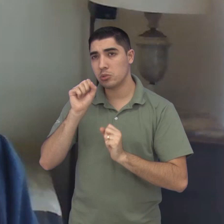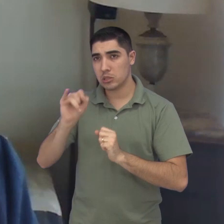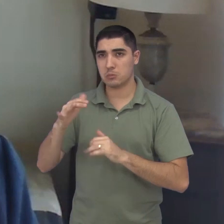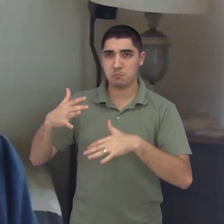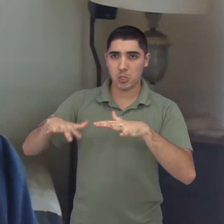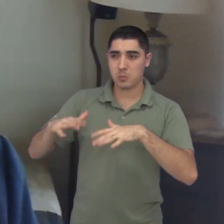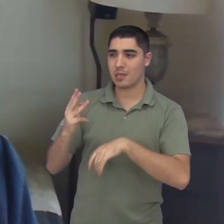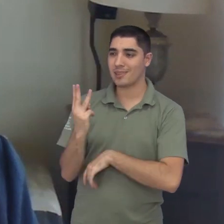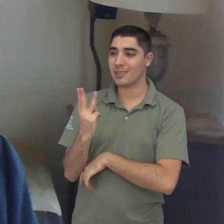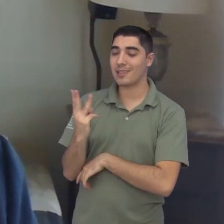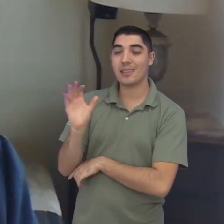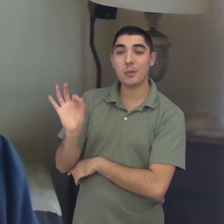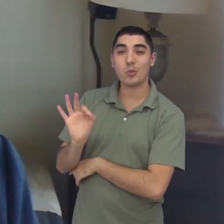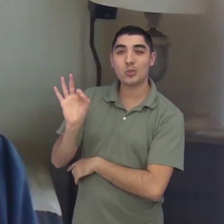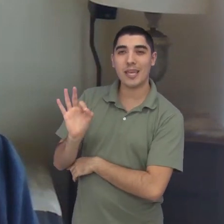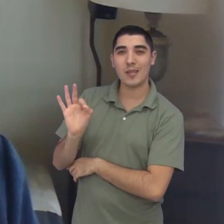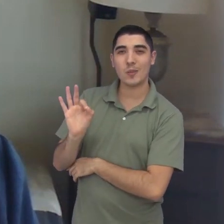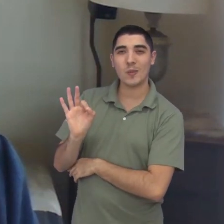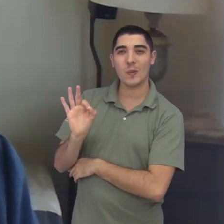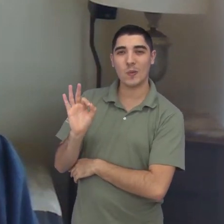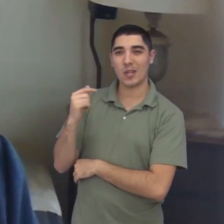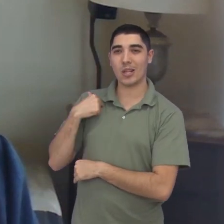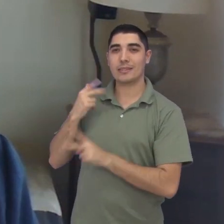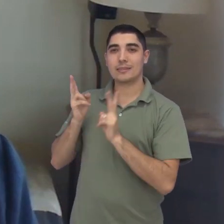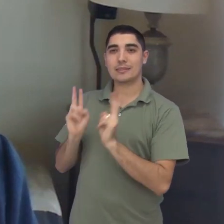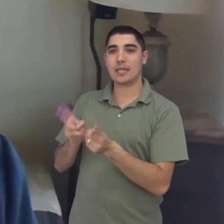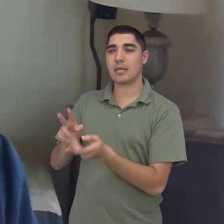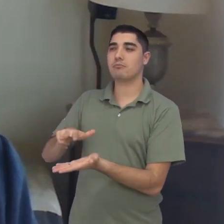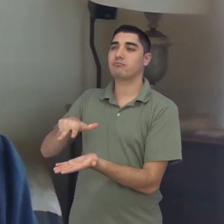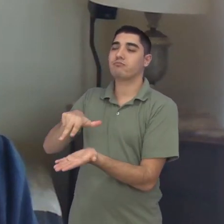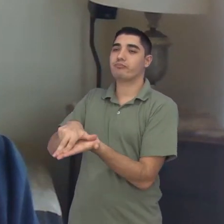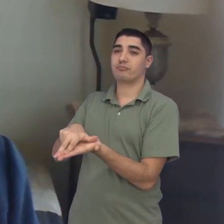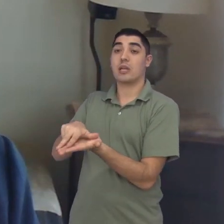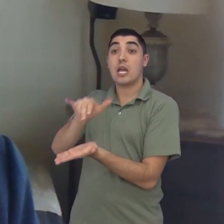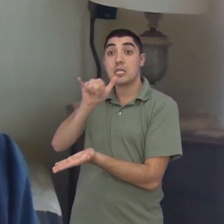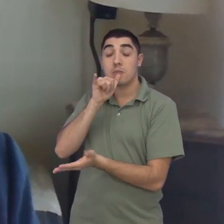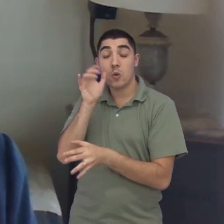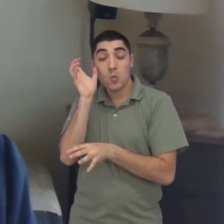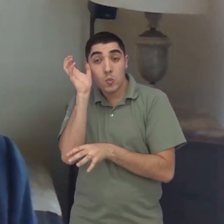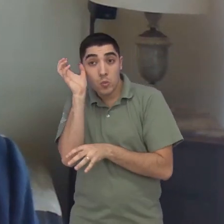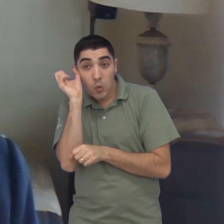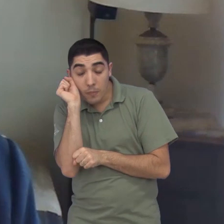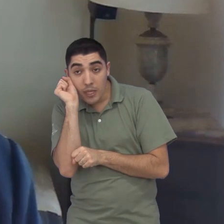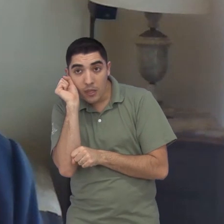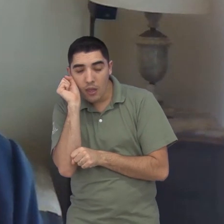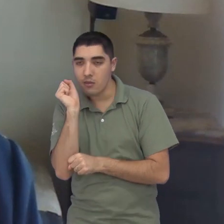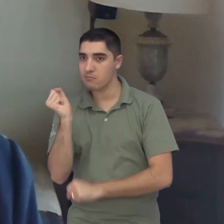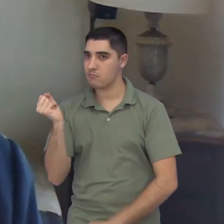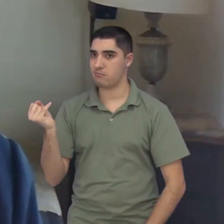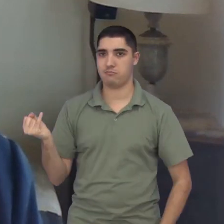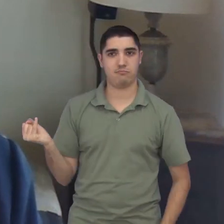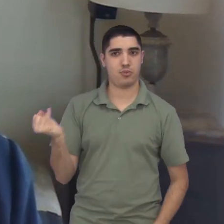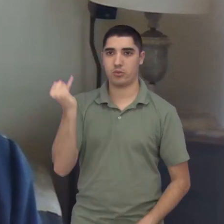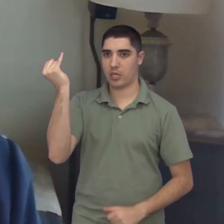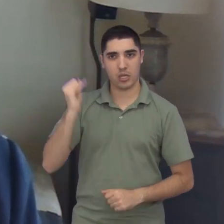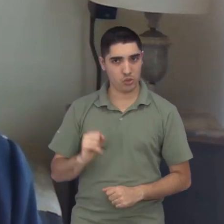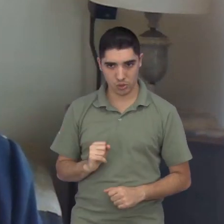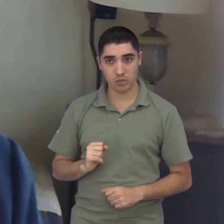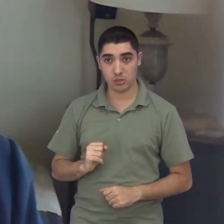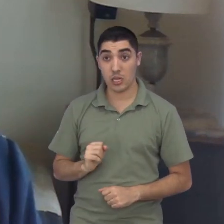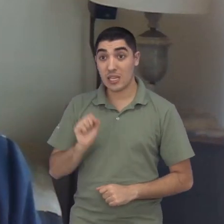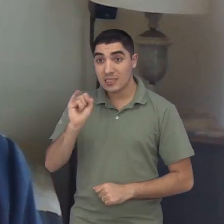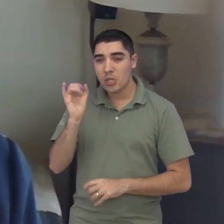tempo deitado, é por algum motivo, né? Então, a gente dormir é uma coisa extremamente importante, e dormir